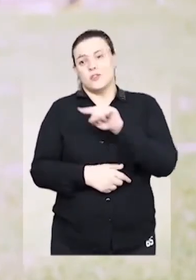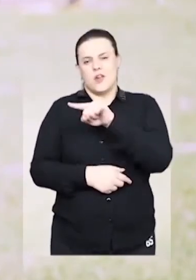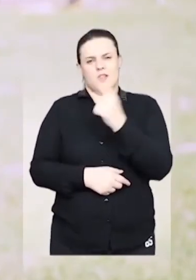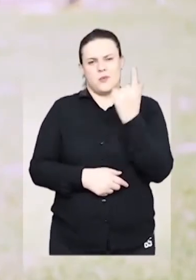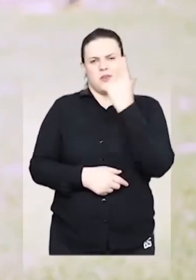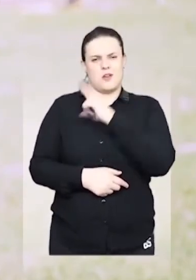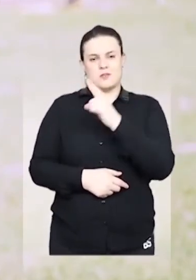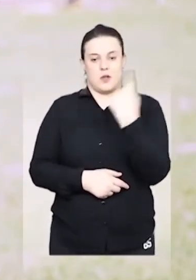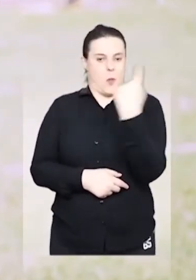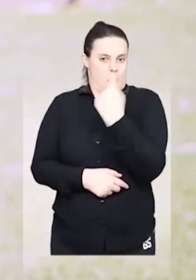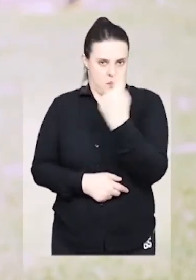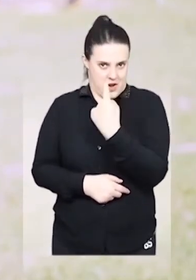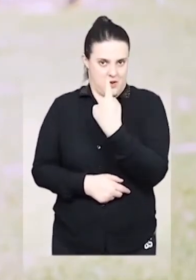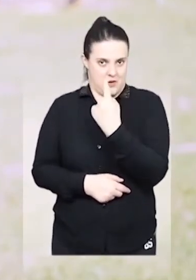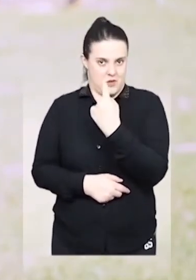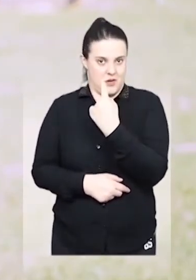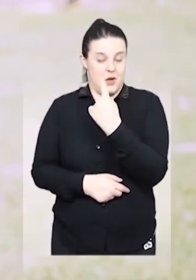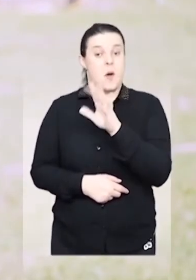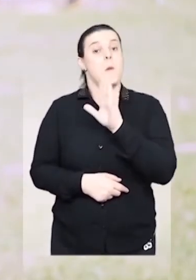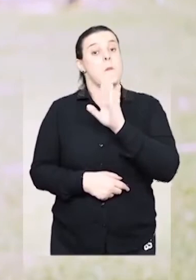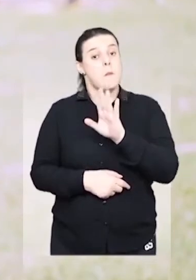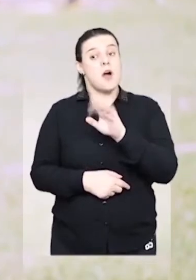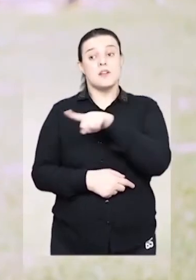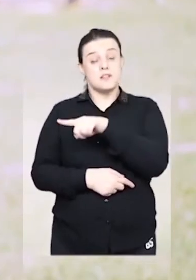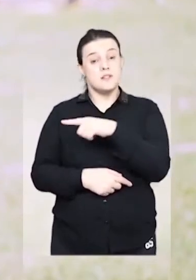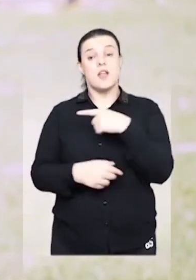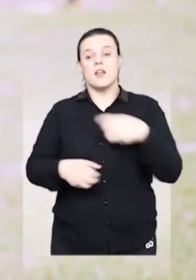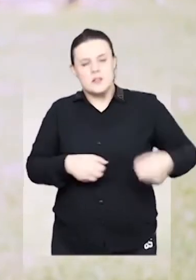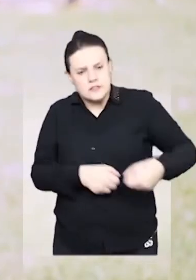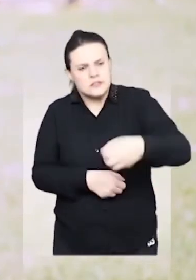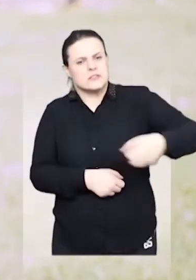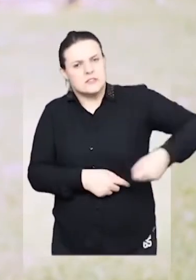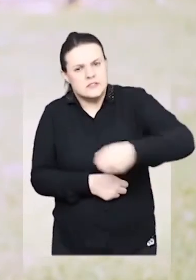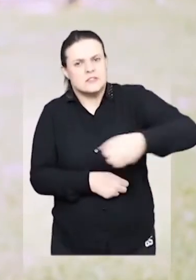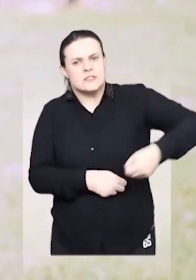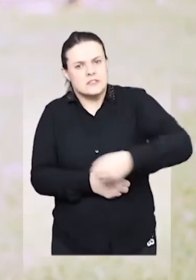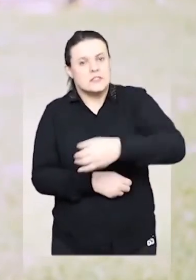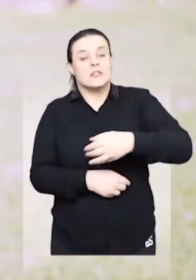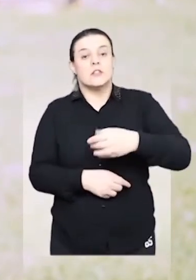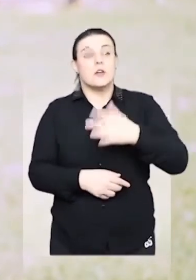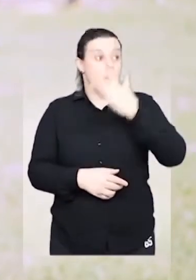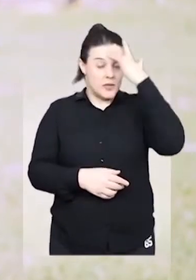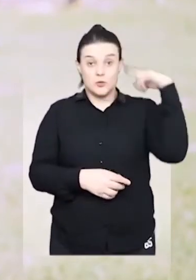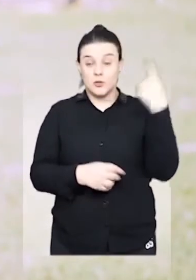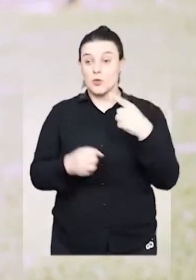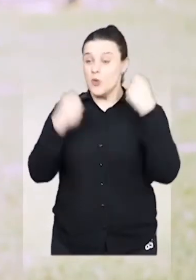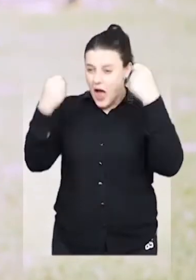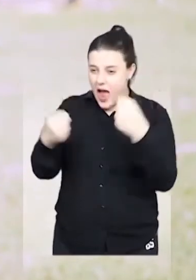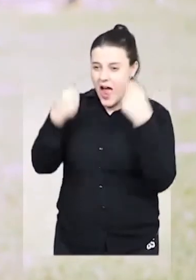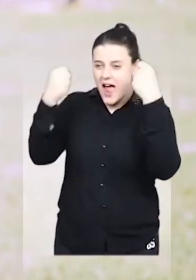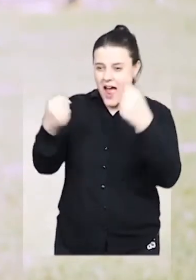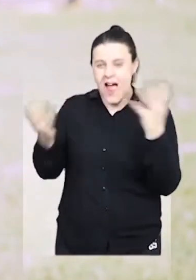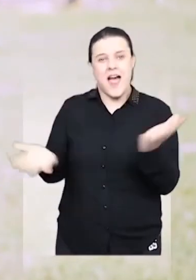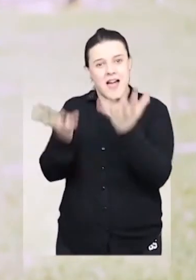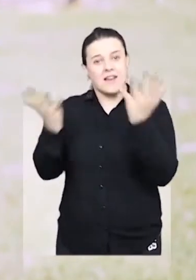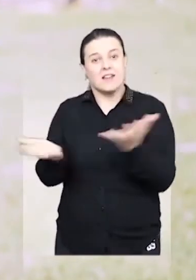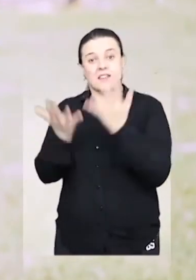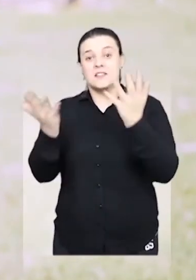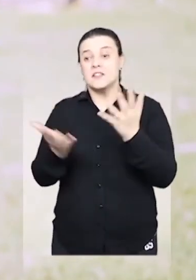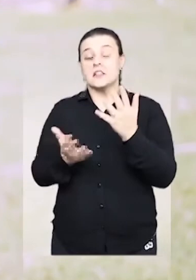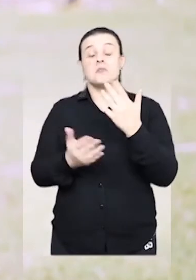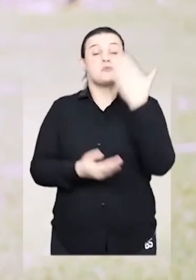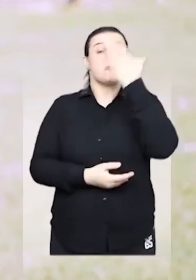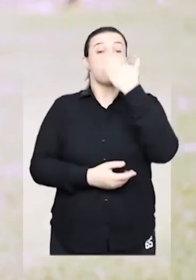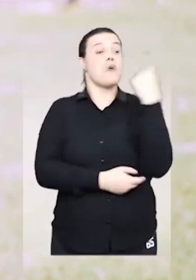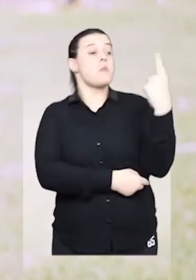não ia conseguir chegar em primeiro. Mas ele ia tocando a cadeira e a competição para a plateia, para a arquibancada, a gente não viu quando